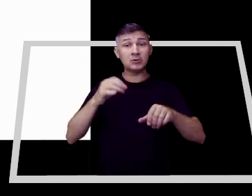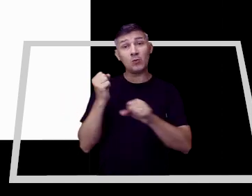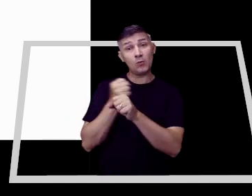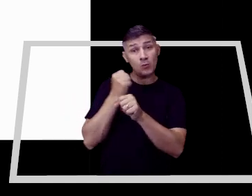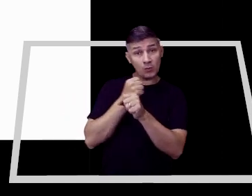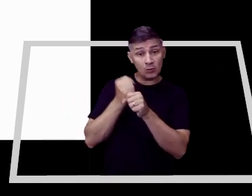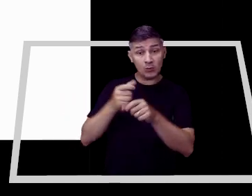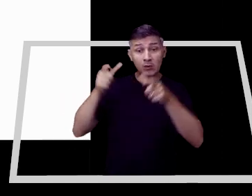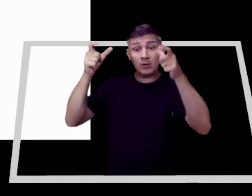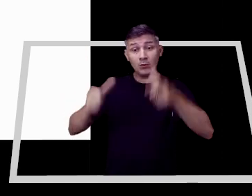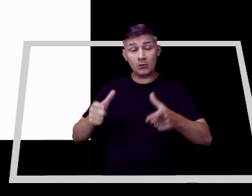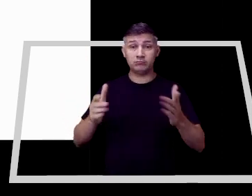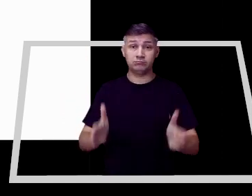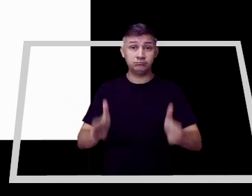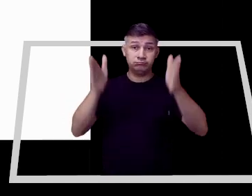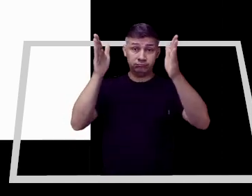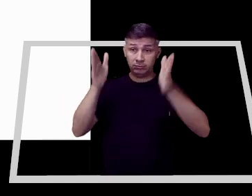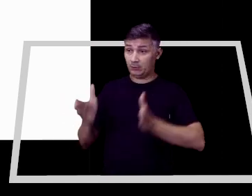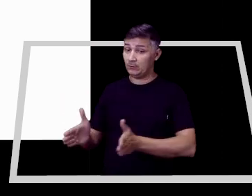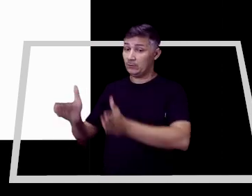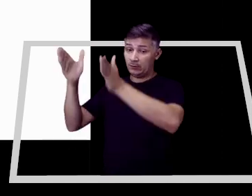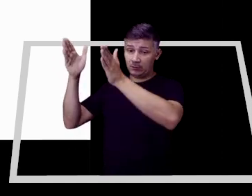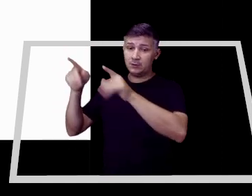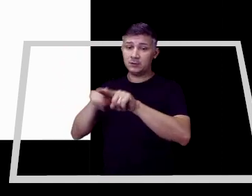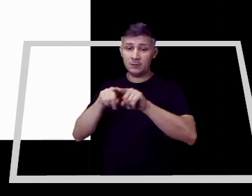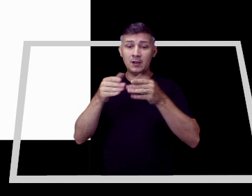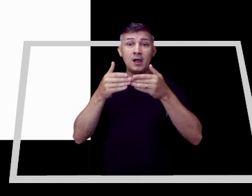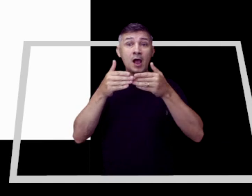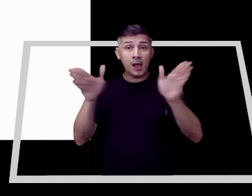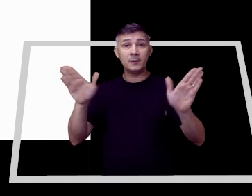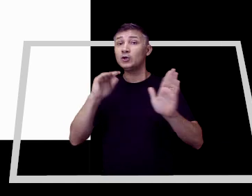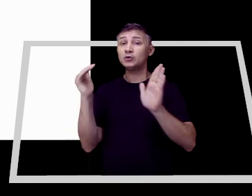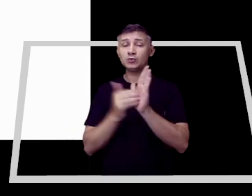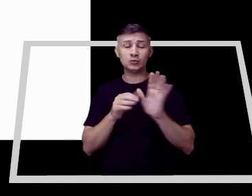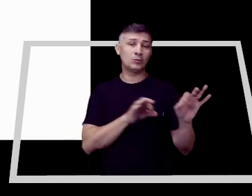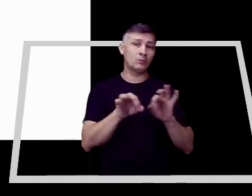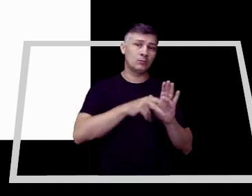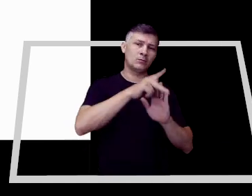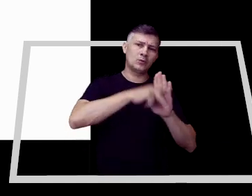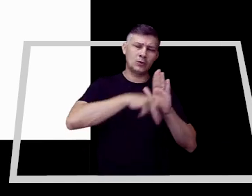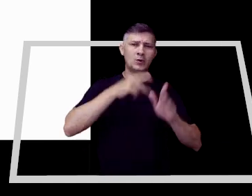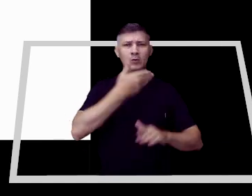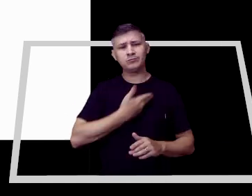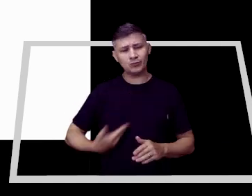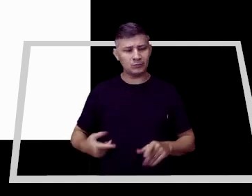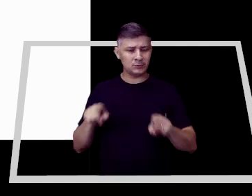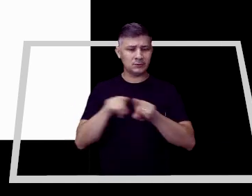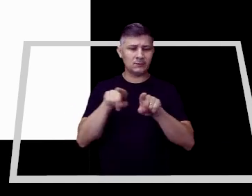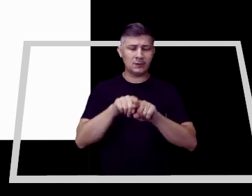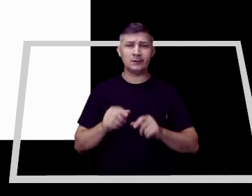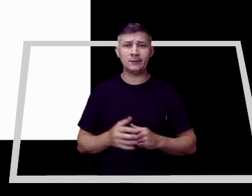do edifício nesse pavimento e a abertura de todos aqueles programas públicos